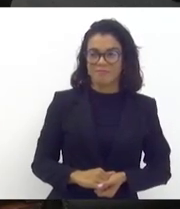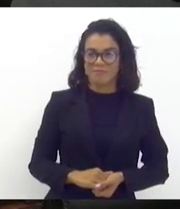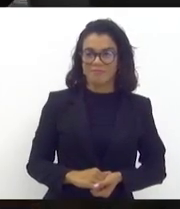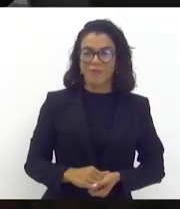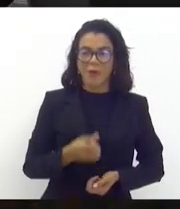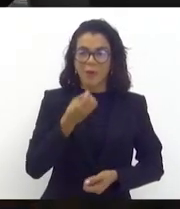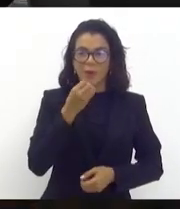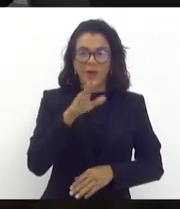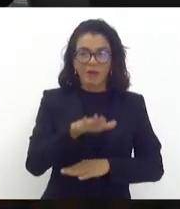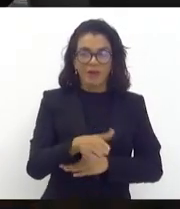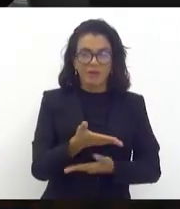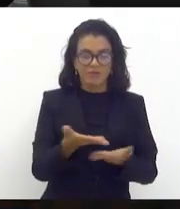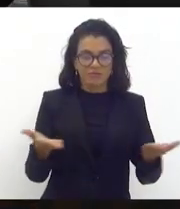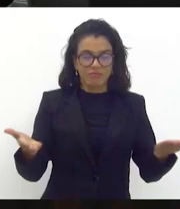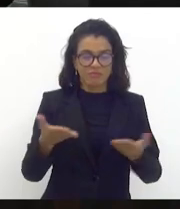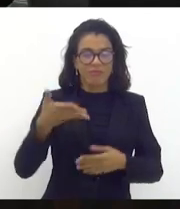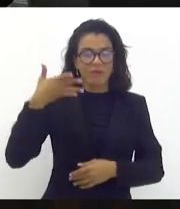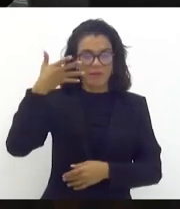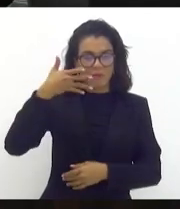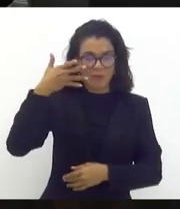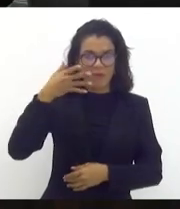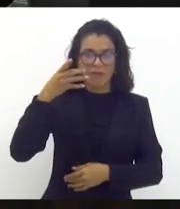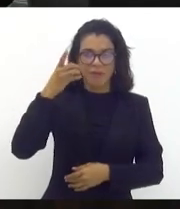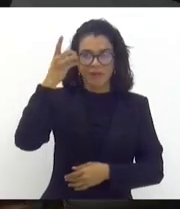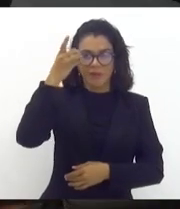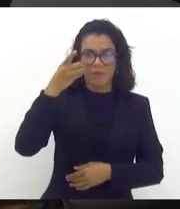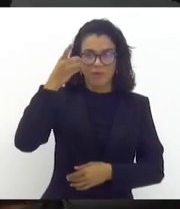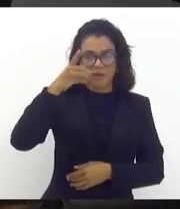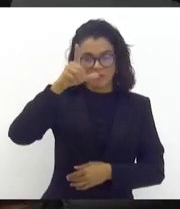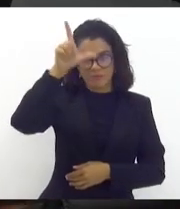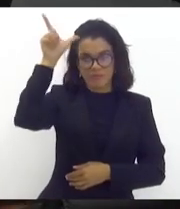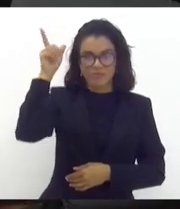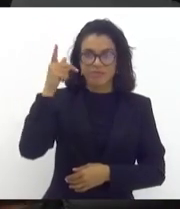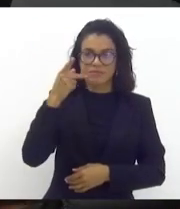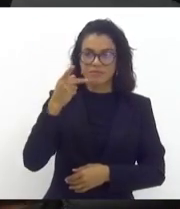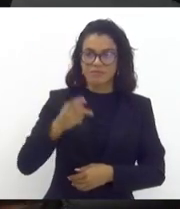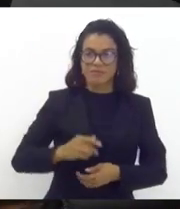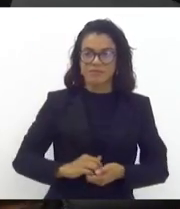Boa tarde a todos. Com a palavra, o nobre deputado Luiz Paulo Corrêa da Rocha.